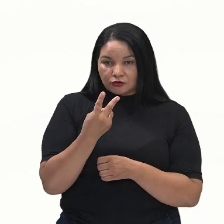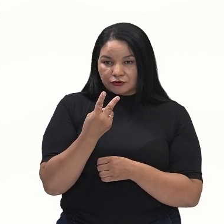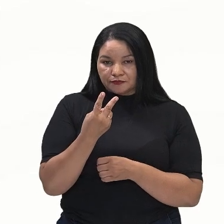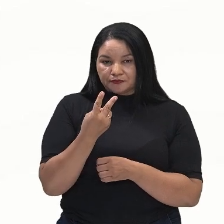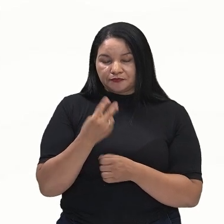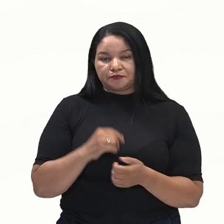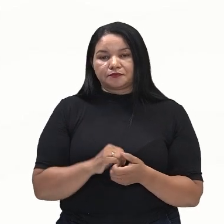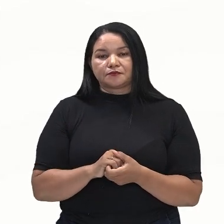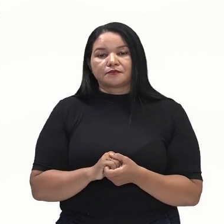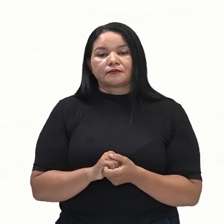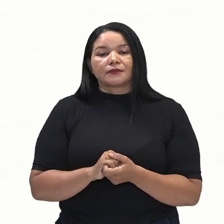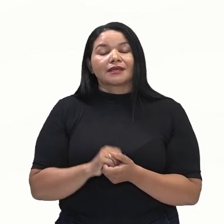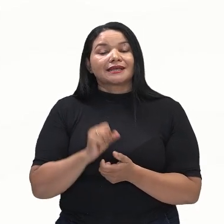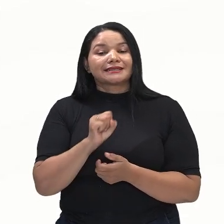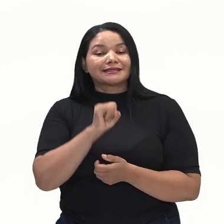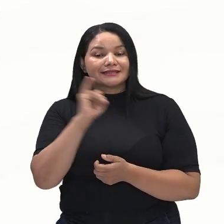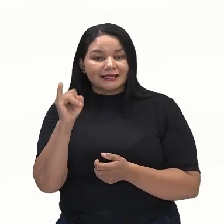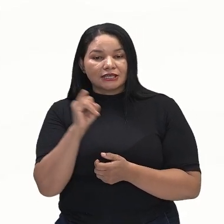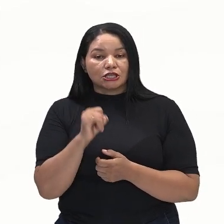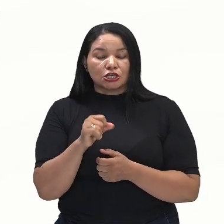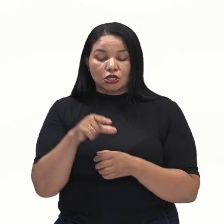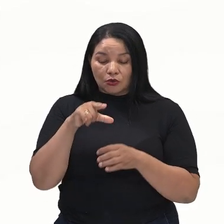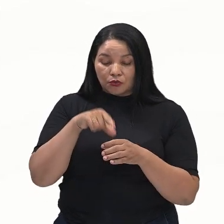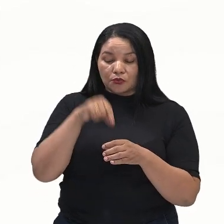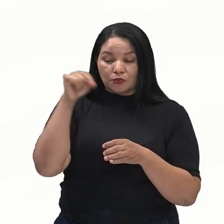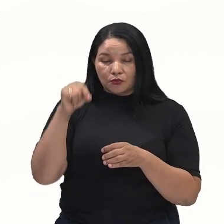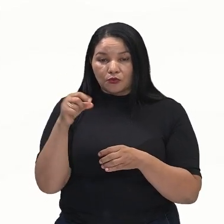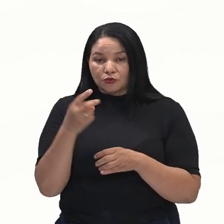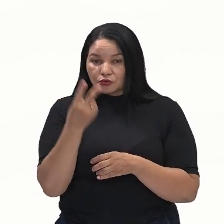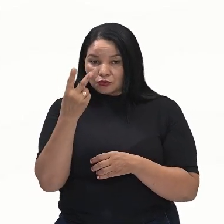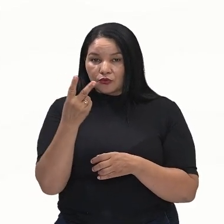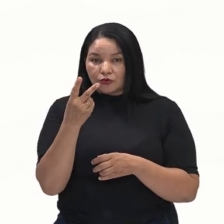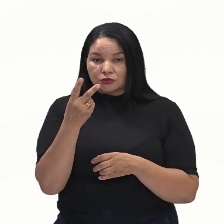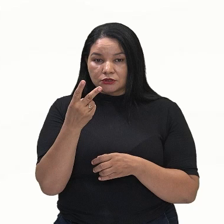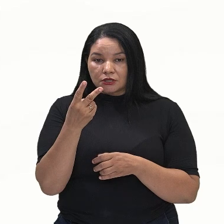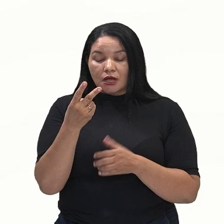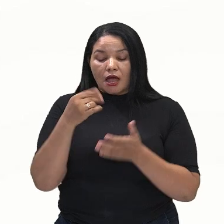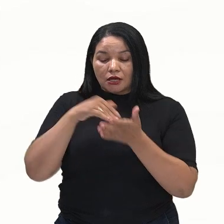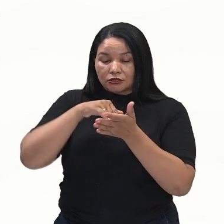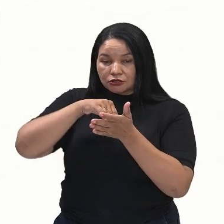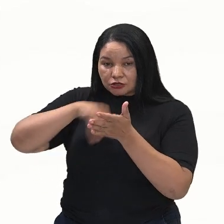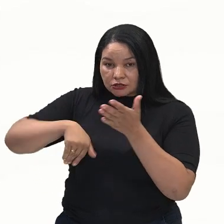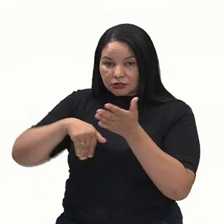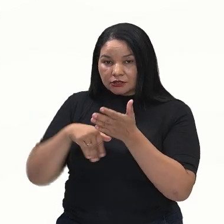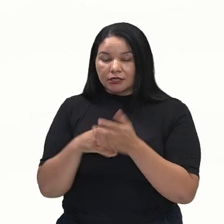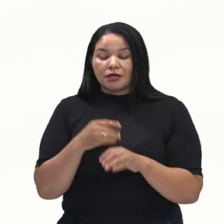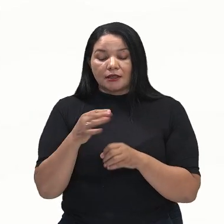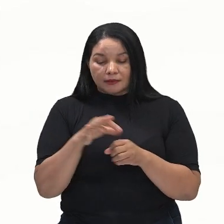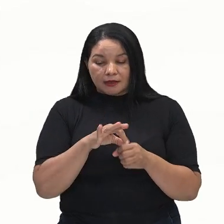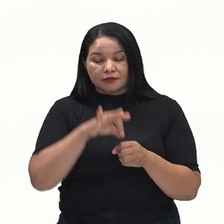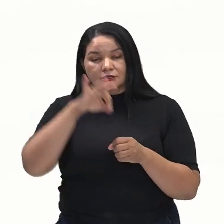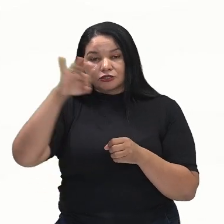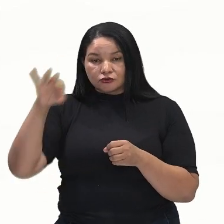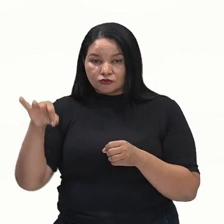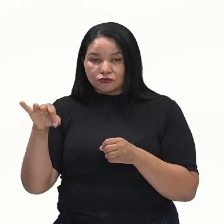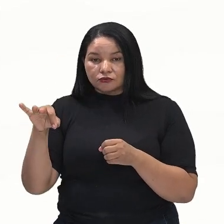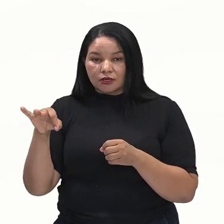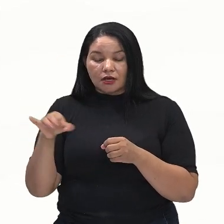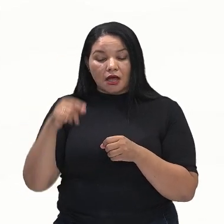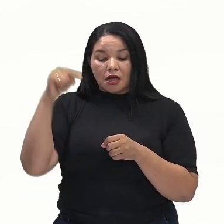2. Se eu retirei o ticket número 2, na segunda retirada, ele não